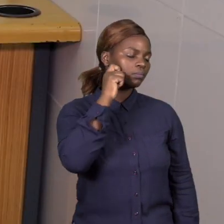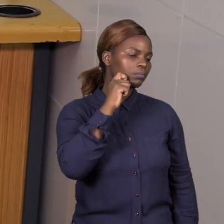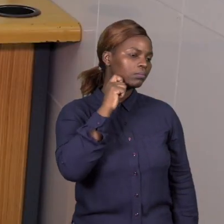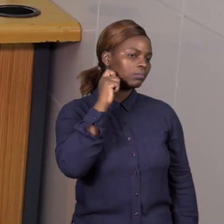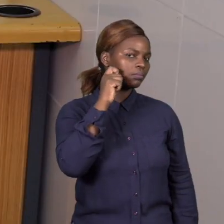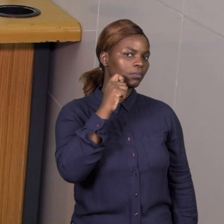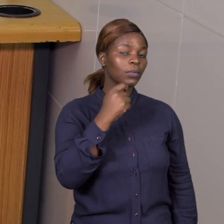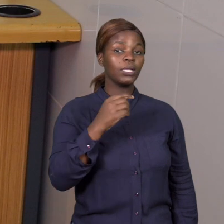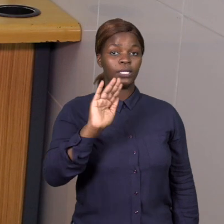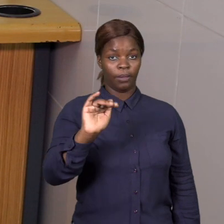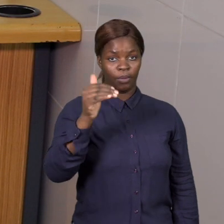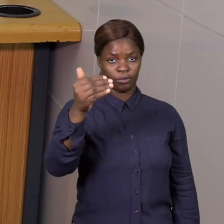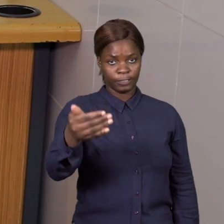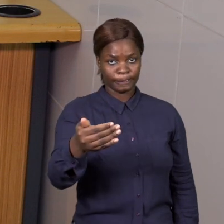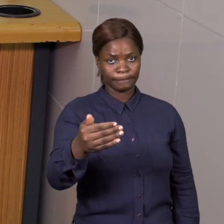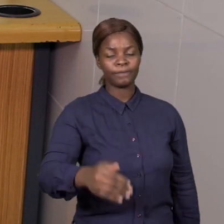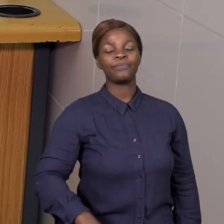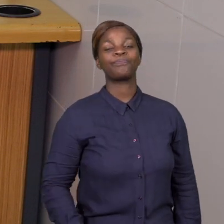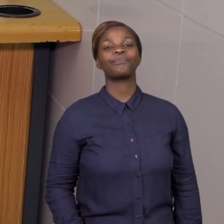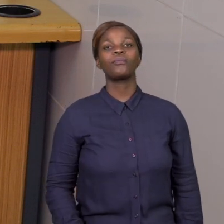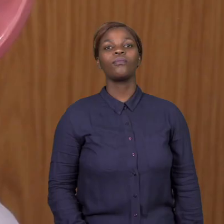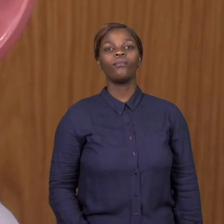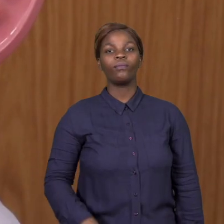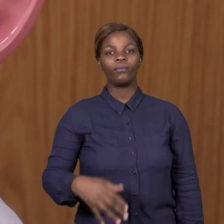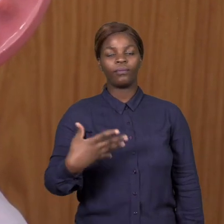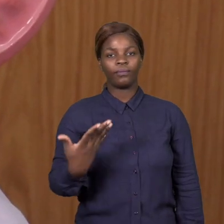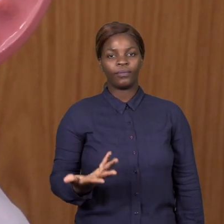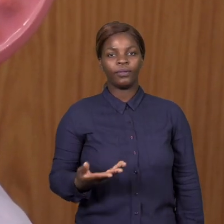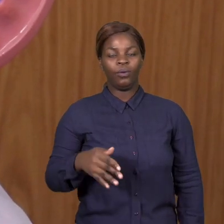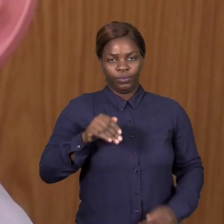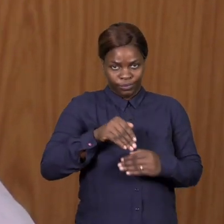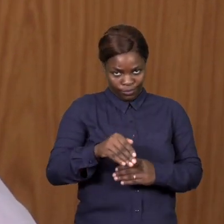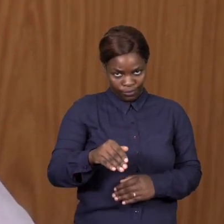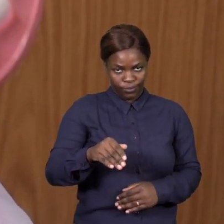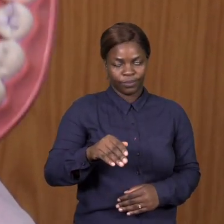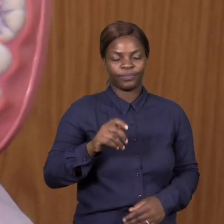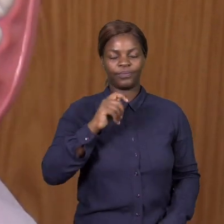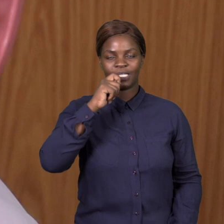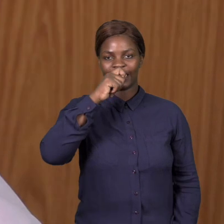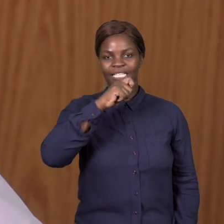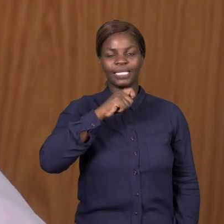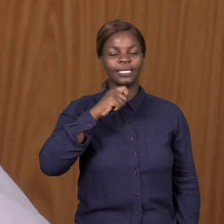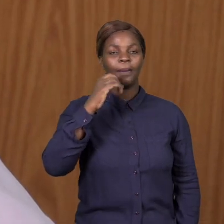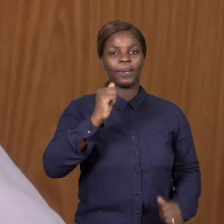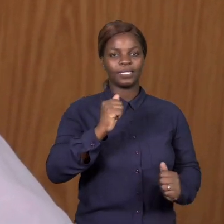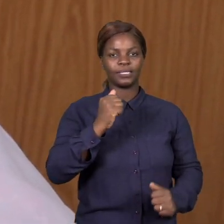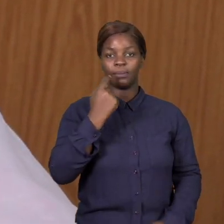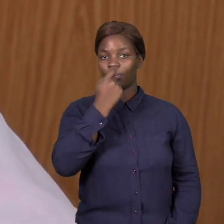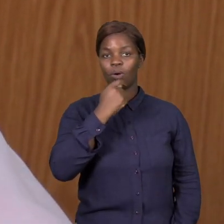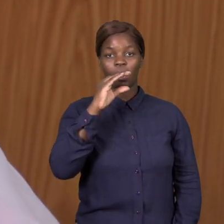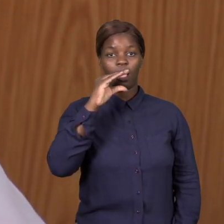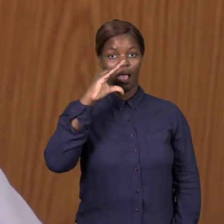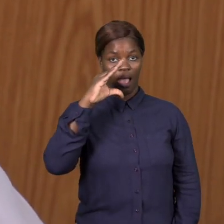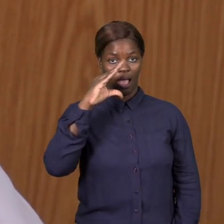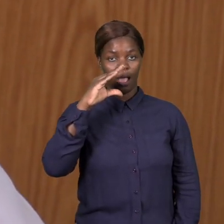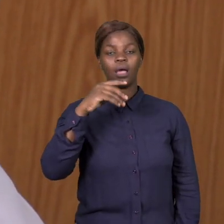Então nós vamos fazer um movimento circular, não é? Olhem muito bem que ao fazermos